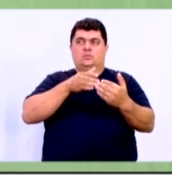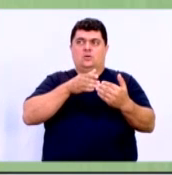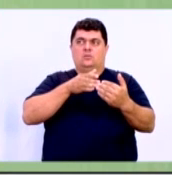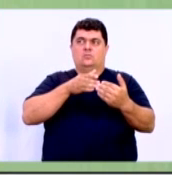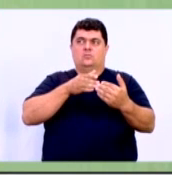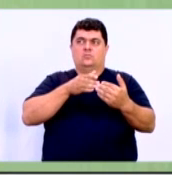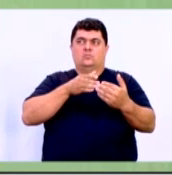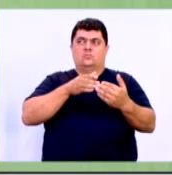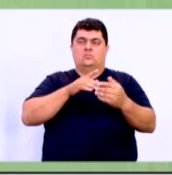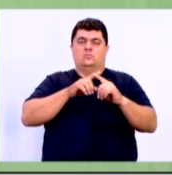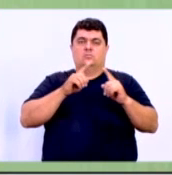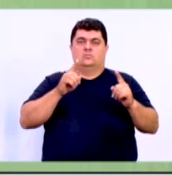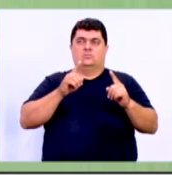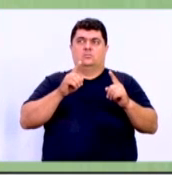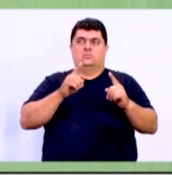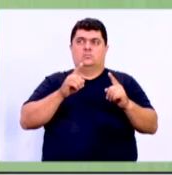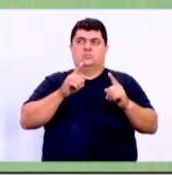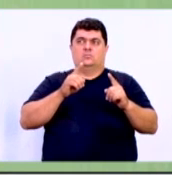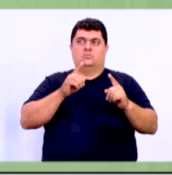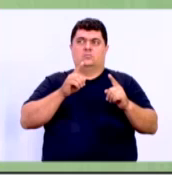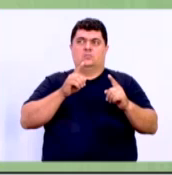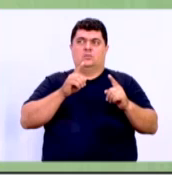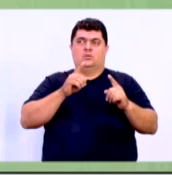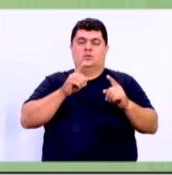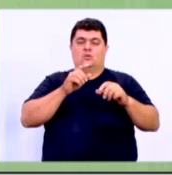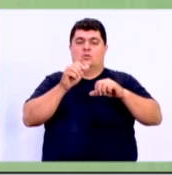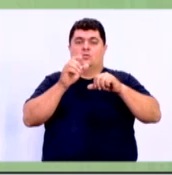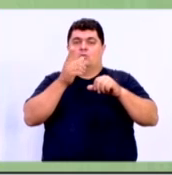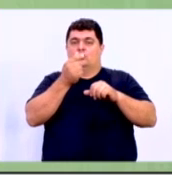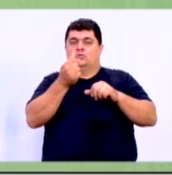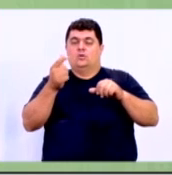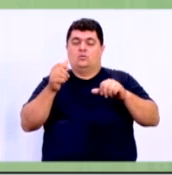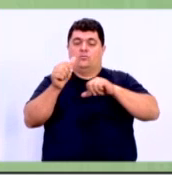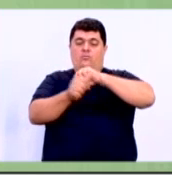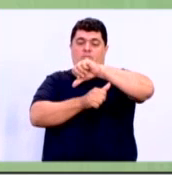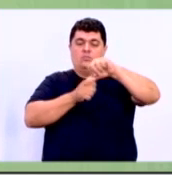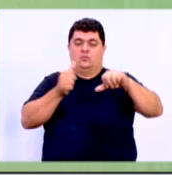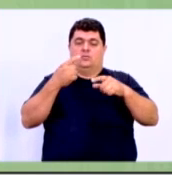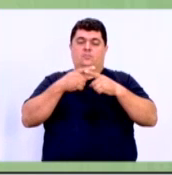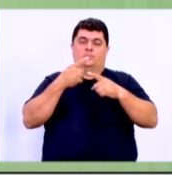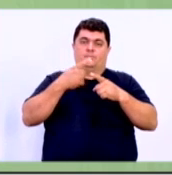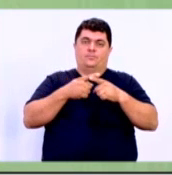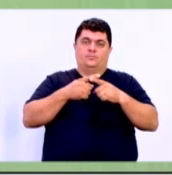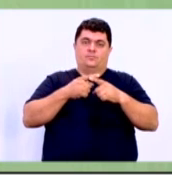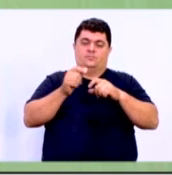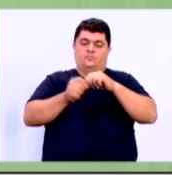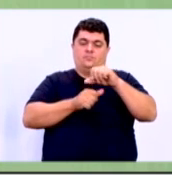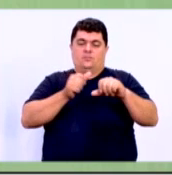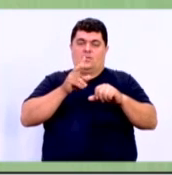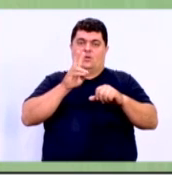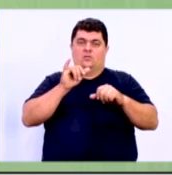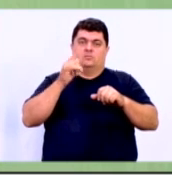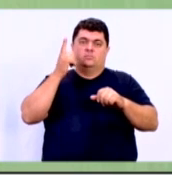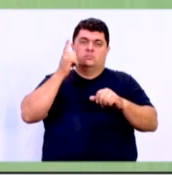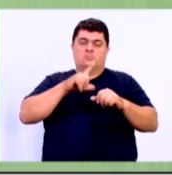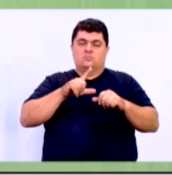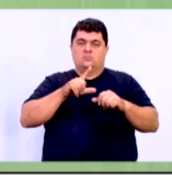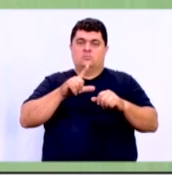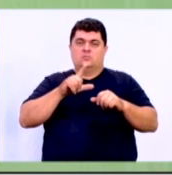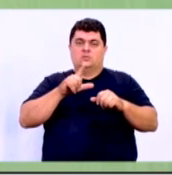nome. Mas gravem, custeio variável. Por quê? Através desse custeio variável você consegue fazer uma